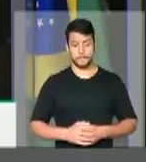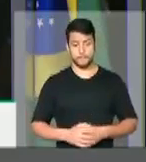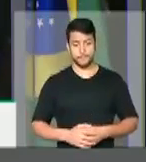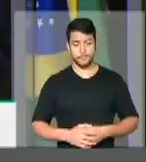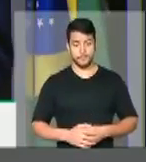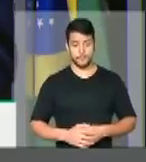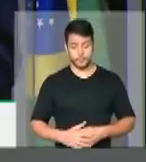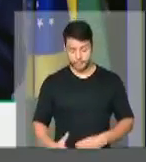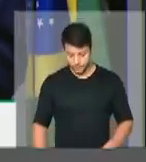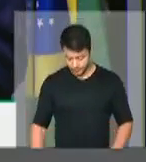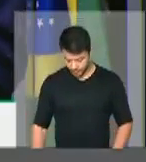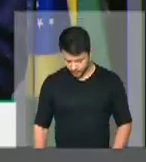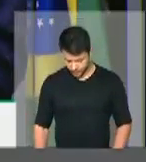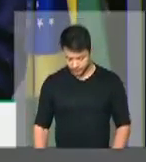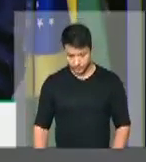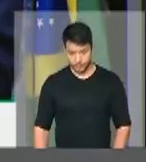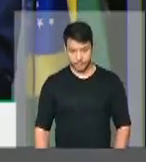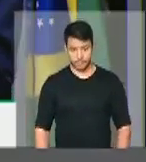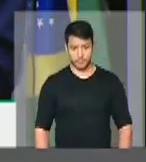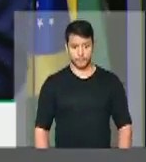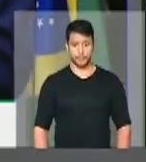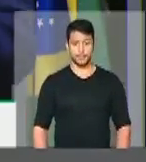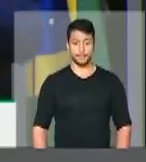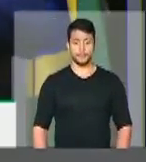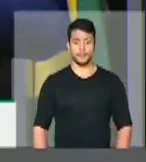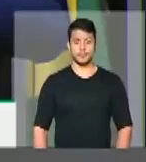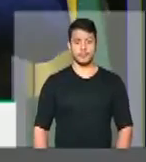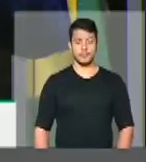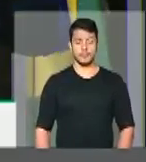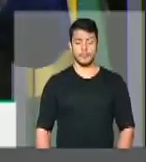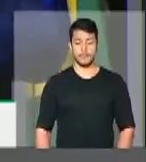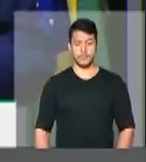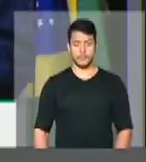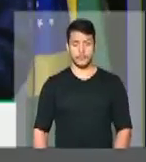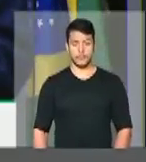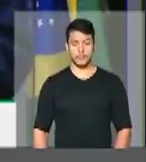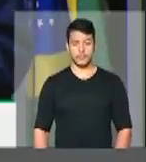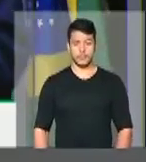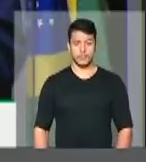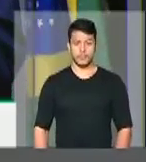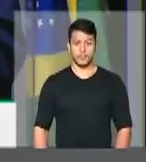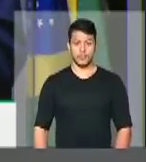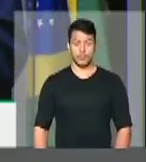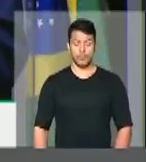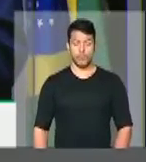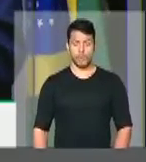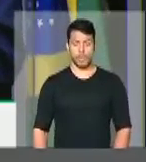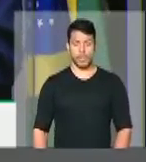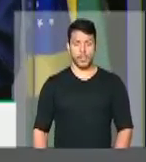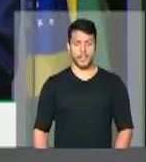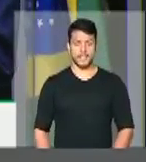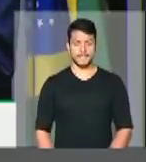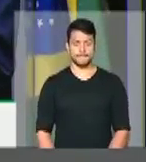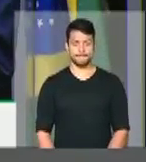célebres, como o Brizola e o próprio Miguel Arraes, e o seu Prestes ficou tranquilamente dando entrevistas,